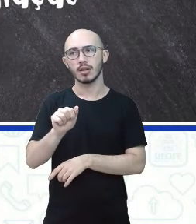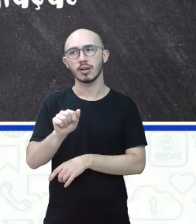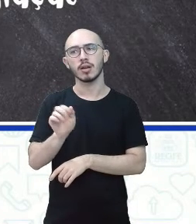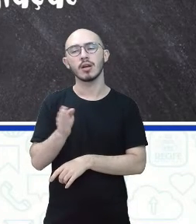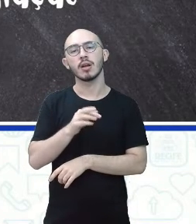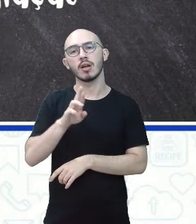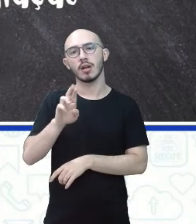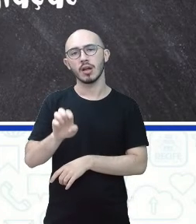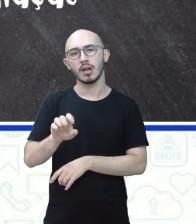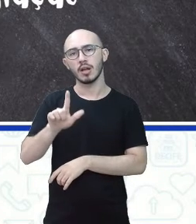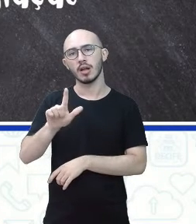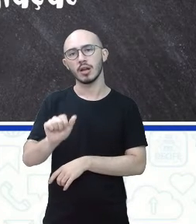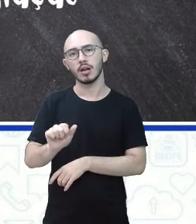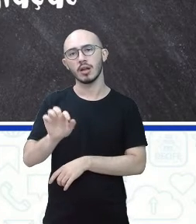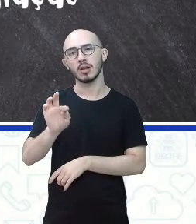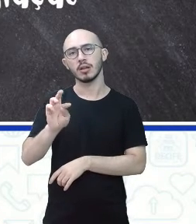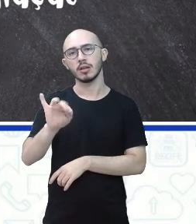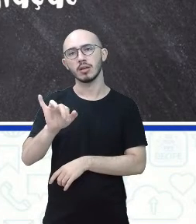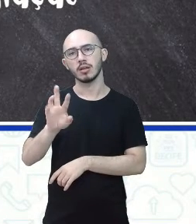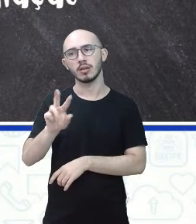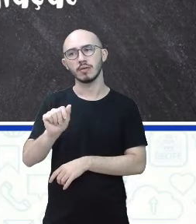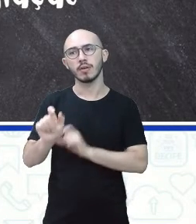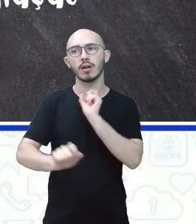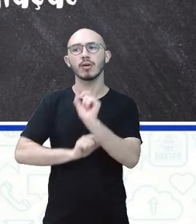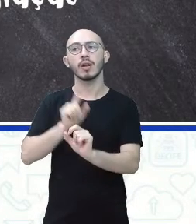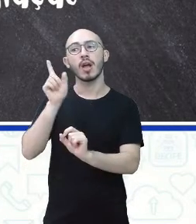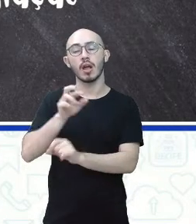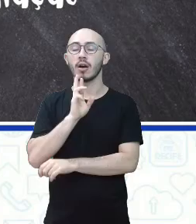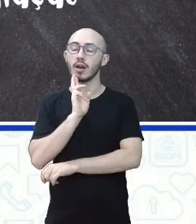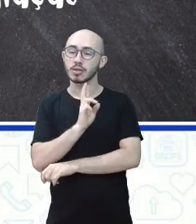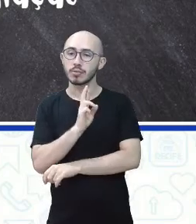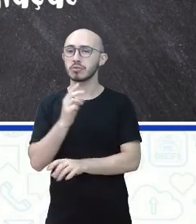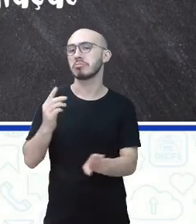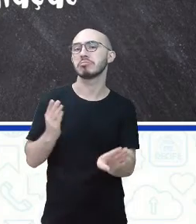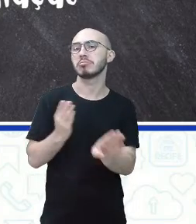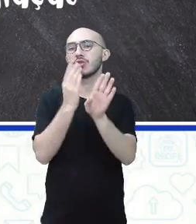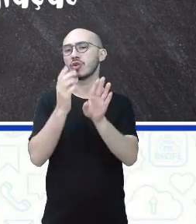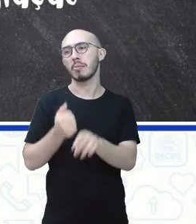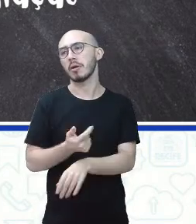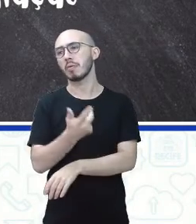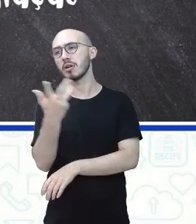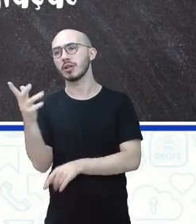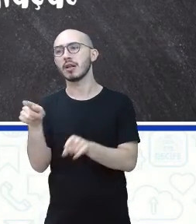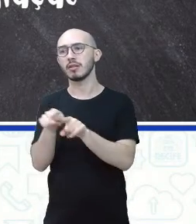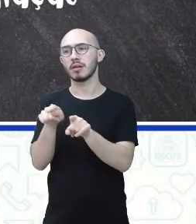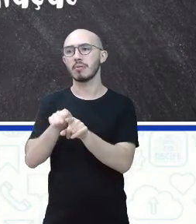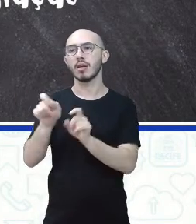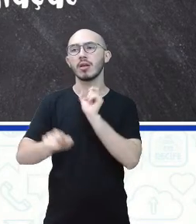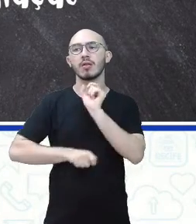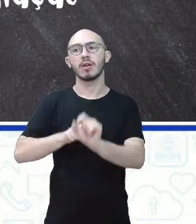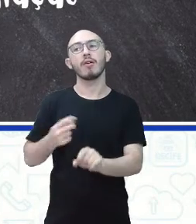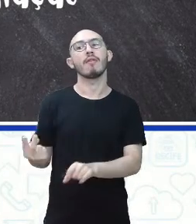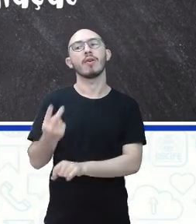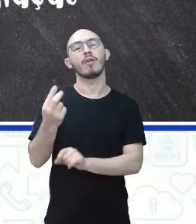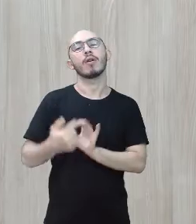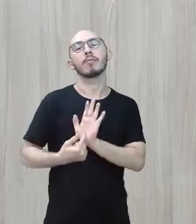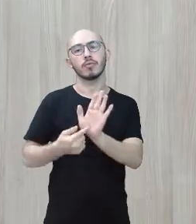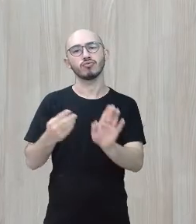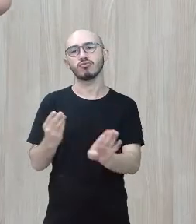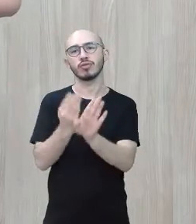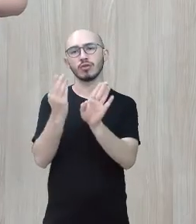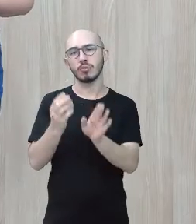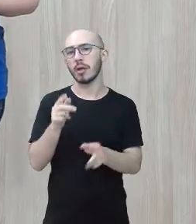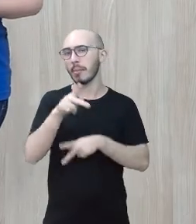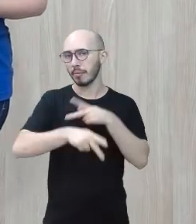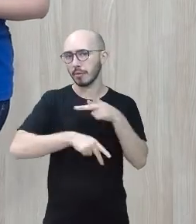resultado obtido da divisão entre a frequência absoluta e o valor que é observado na população. Então, a gente verifica aí a